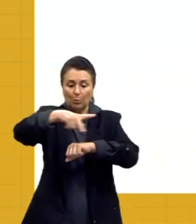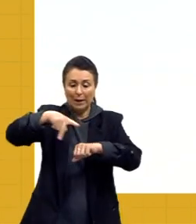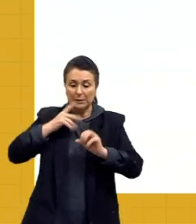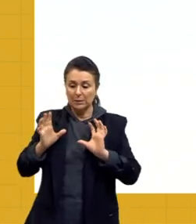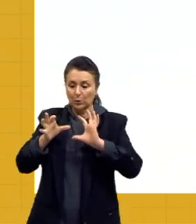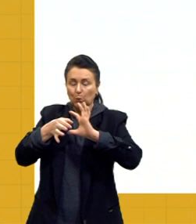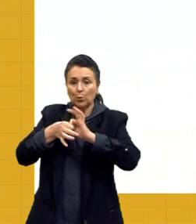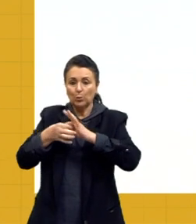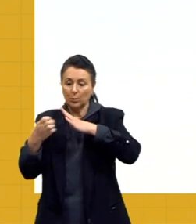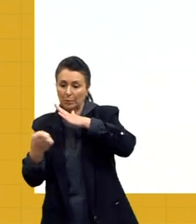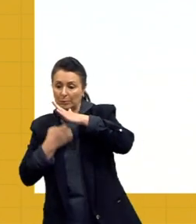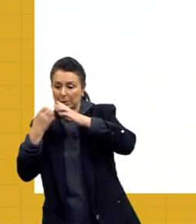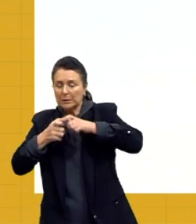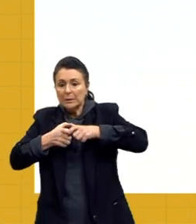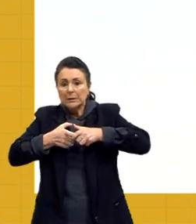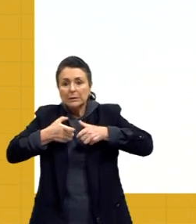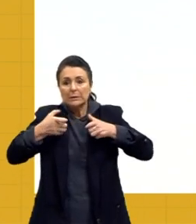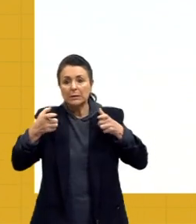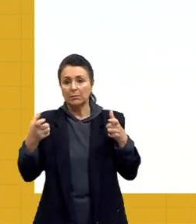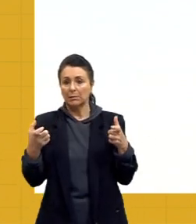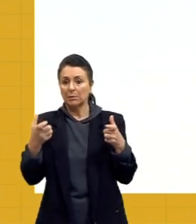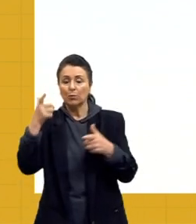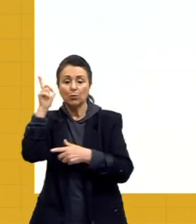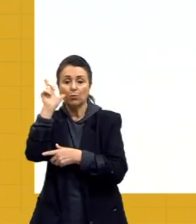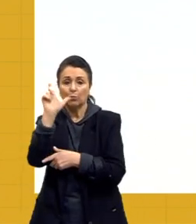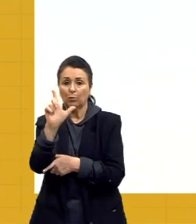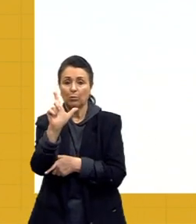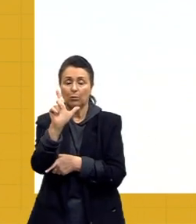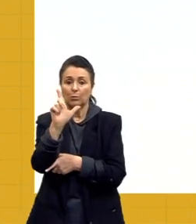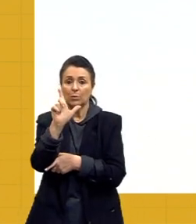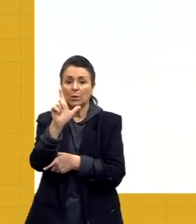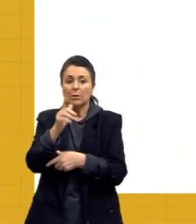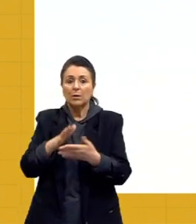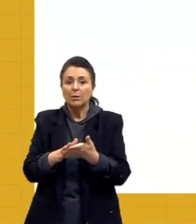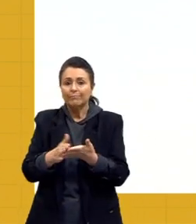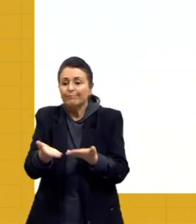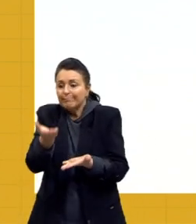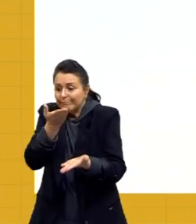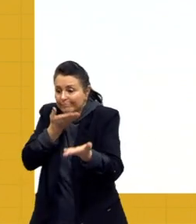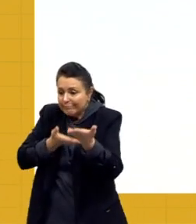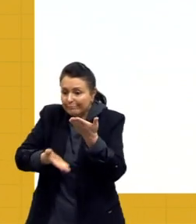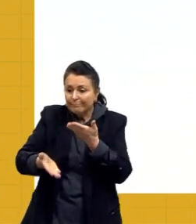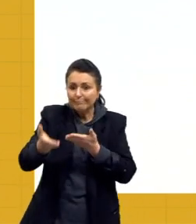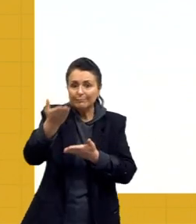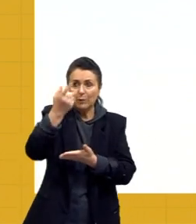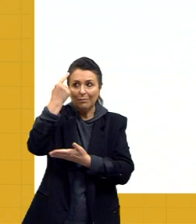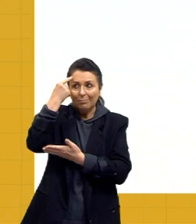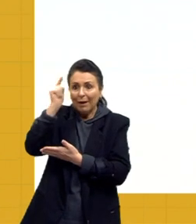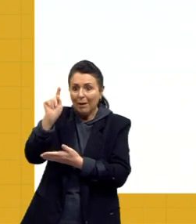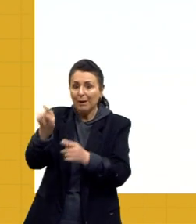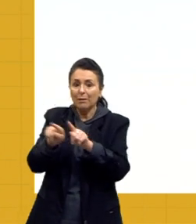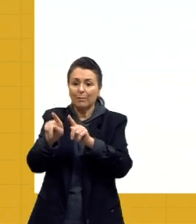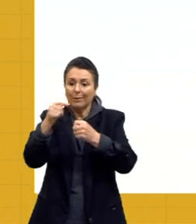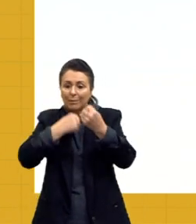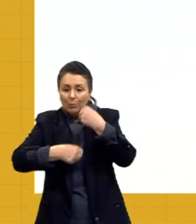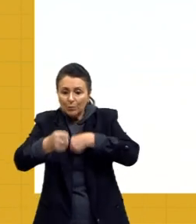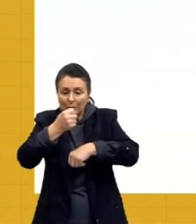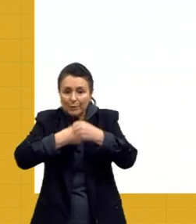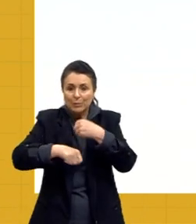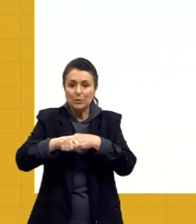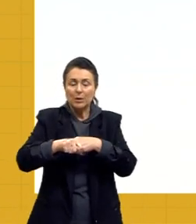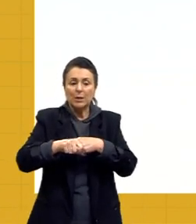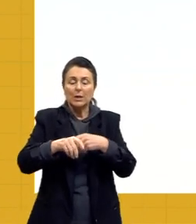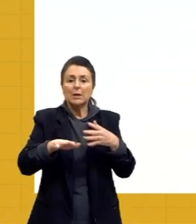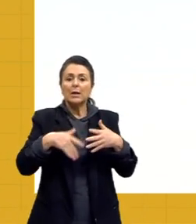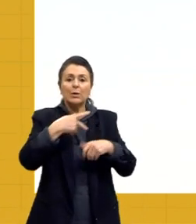unem né essas empresas são muito grandes elas vão conseguir com ver quer dizer assim economicamente com país E aí